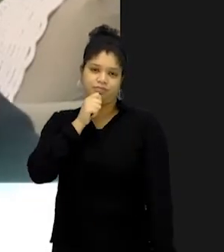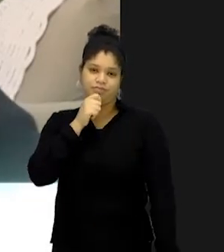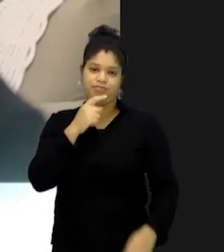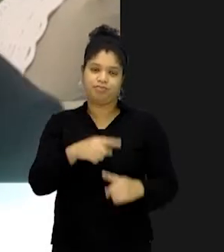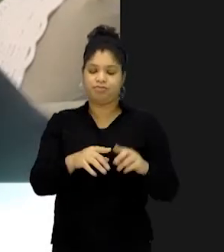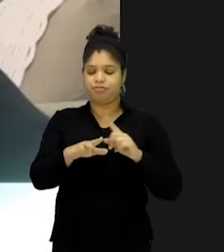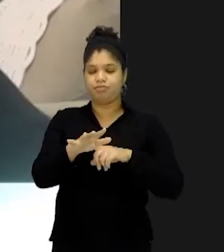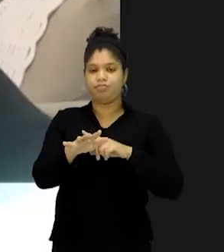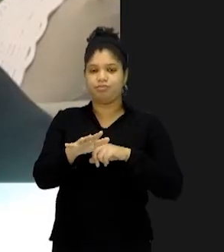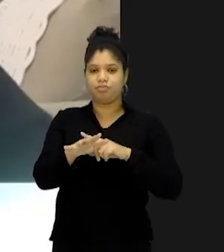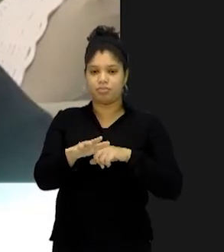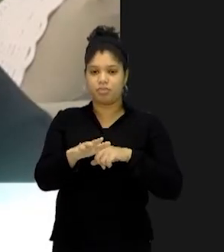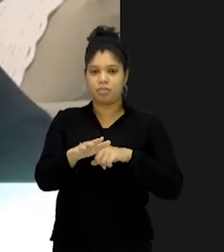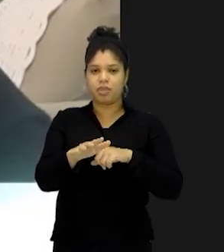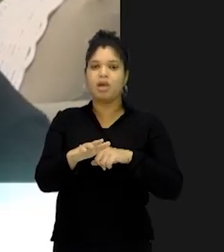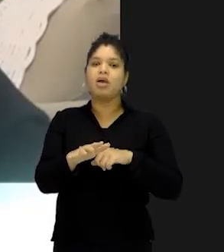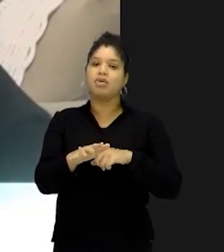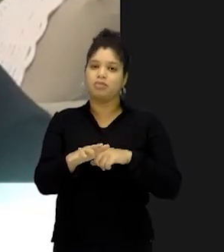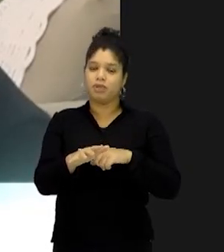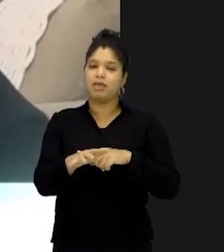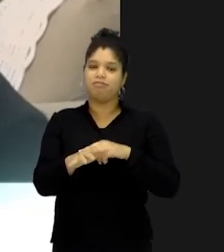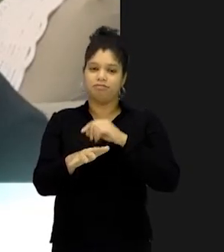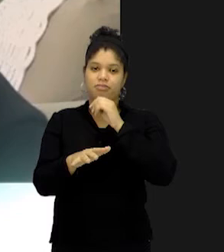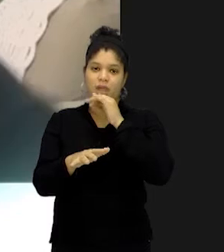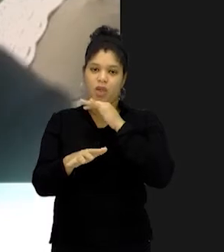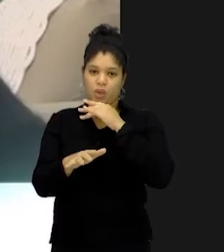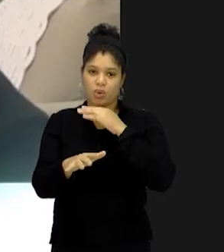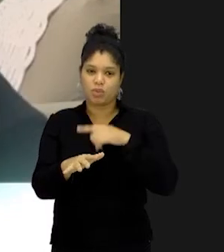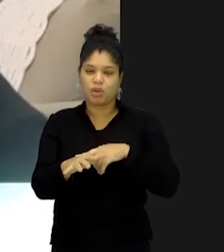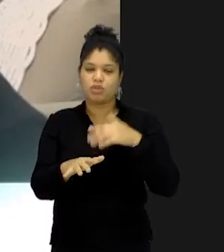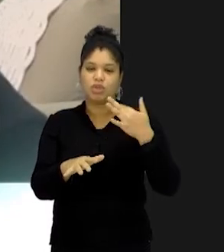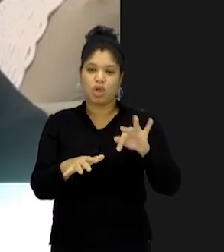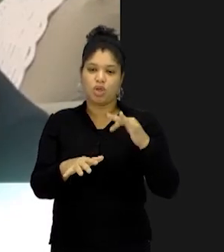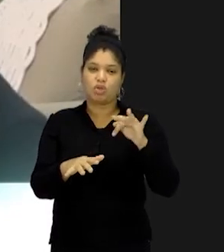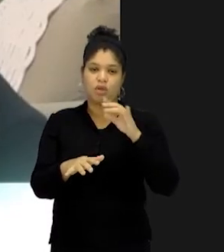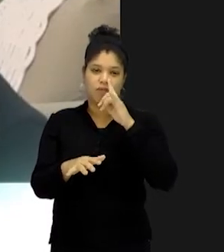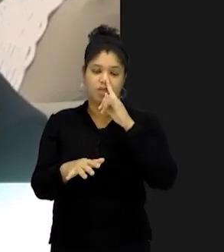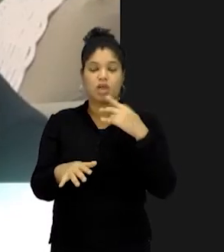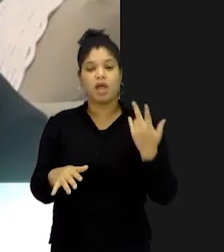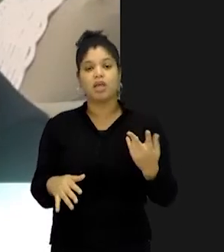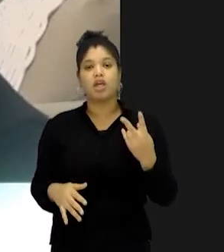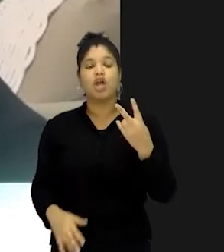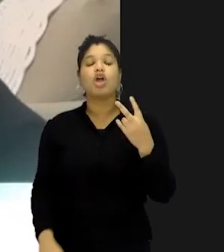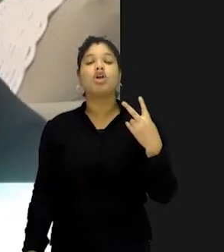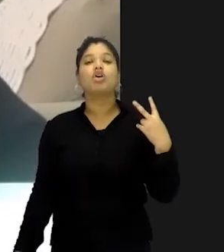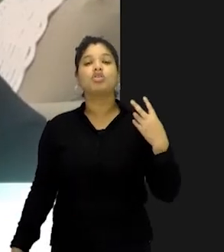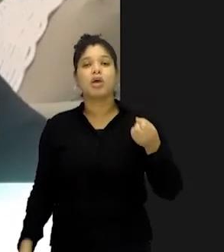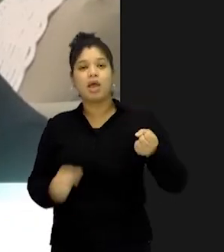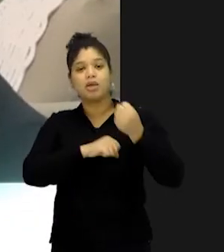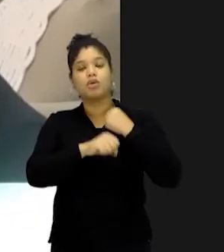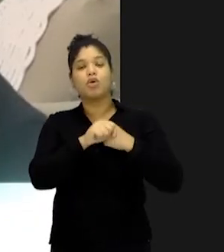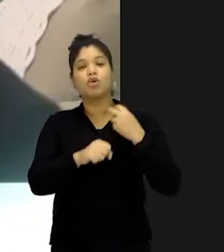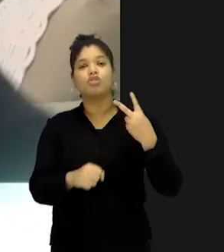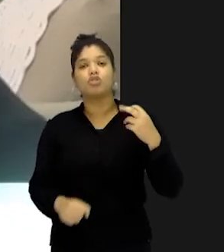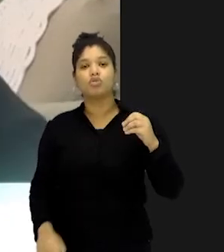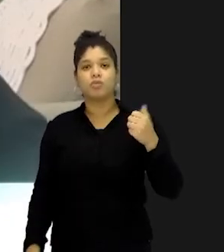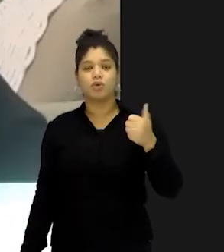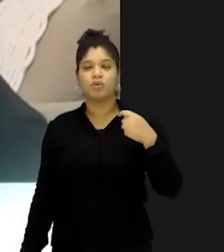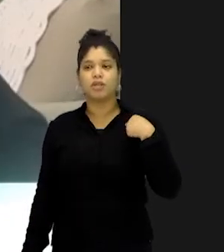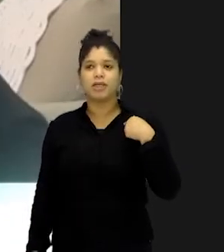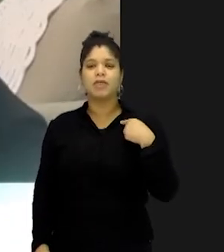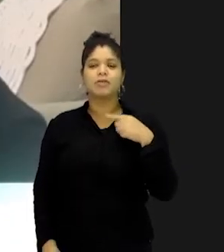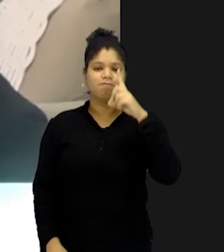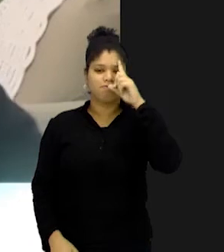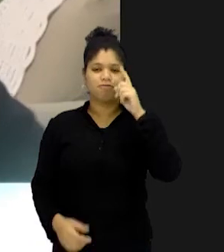mão, né? Que eu quase perdi minha mão. E aí em 2011 eu estruturei uma forma de pintar,